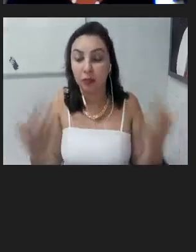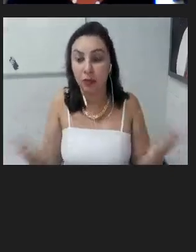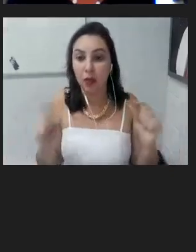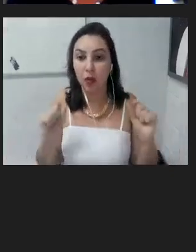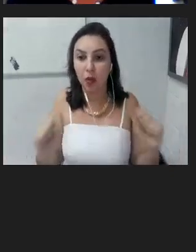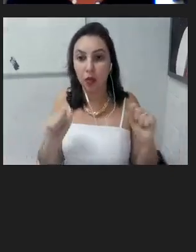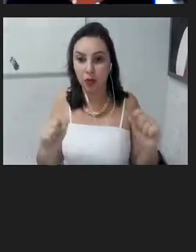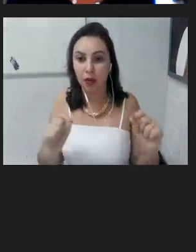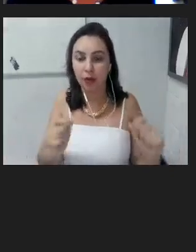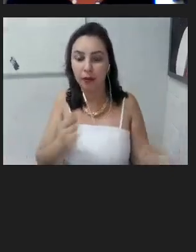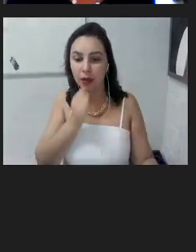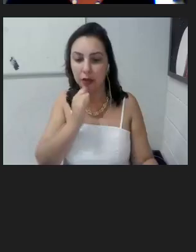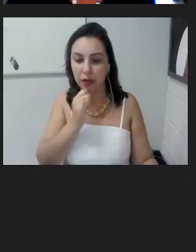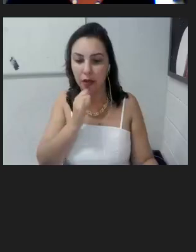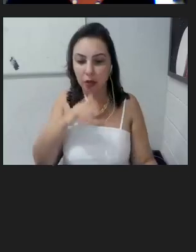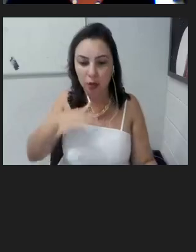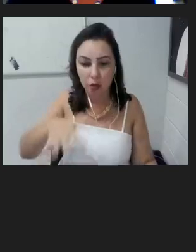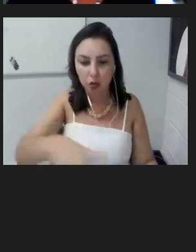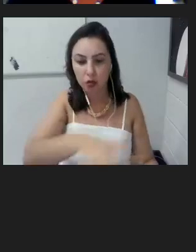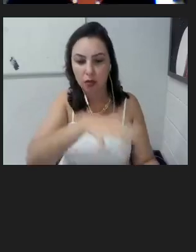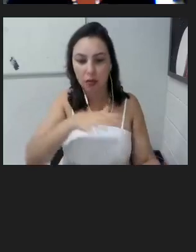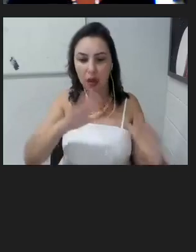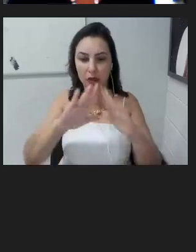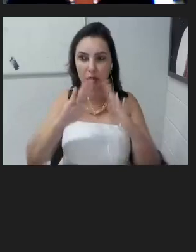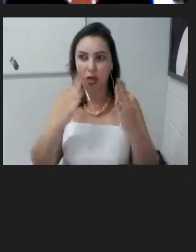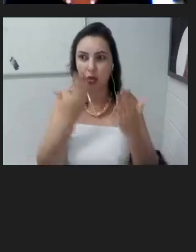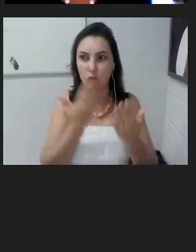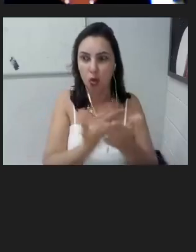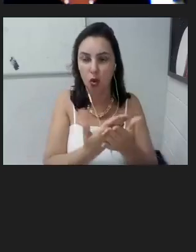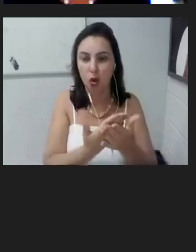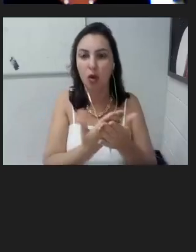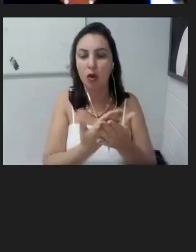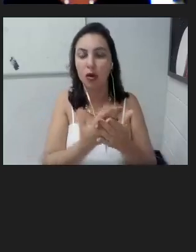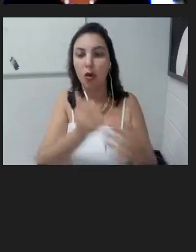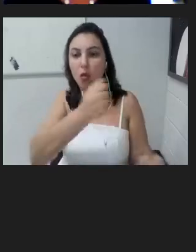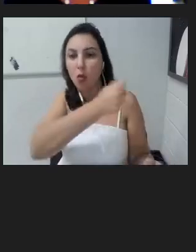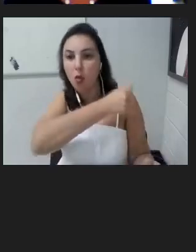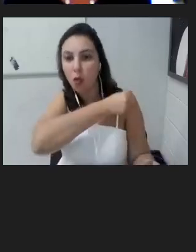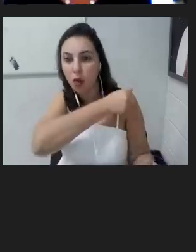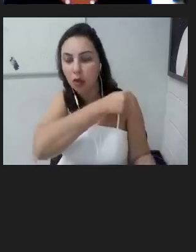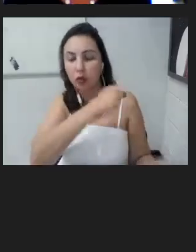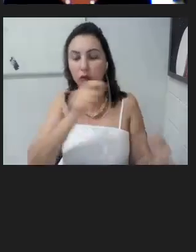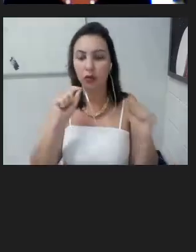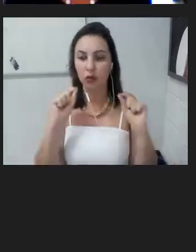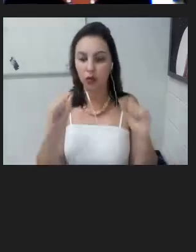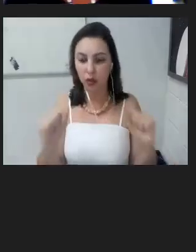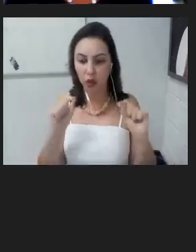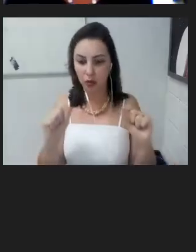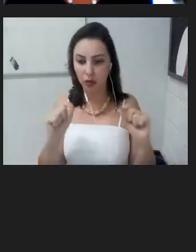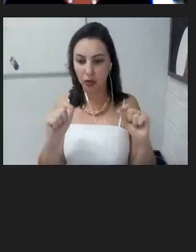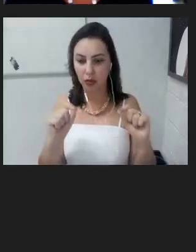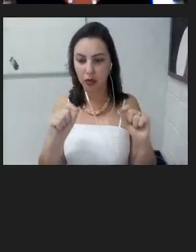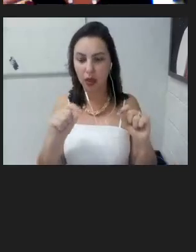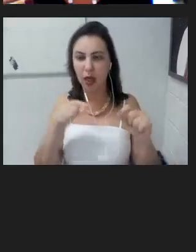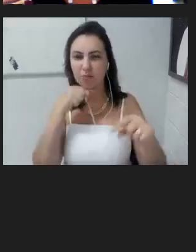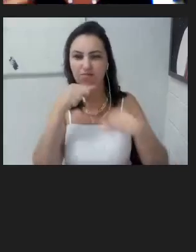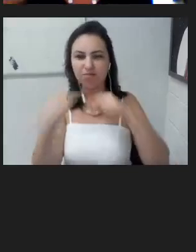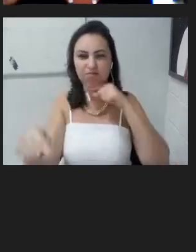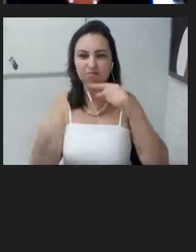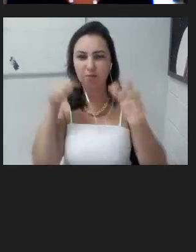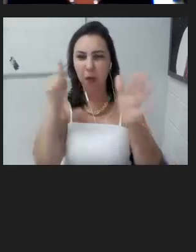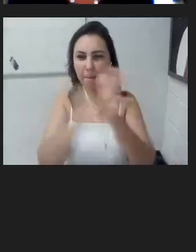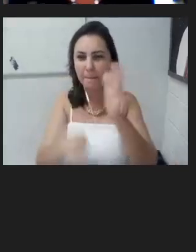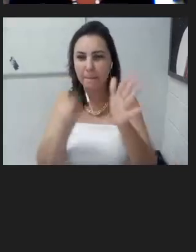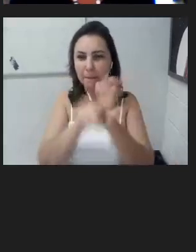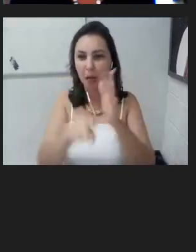por exemplo, no espaço escolar, aquele aluno que é um aluno que ele é questionador, ele precisa